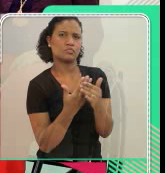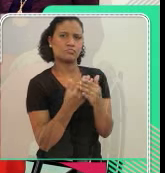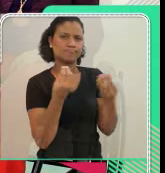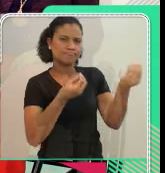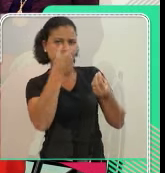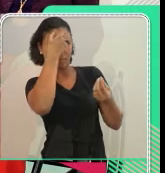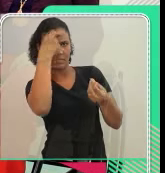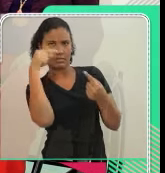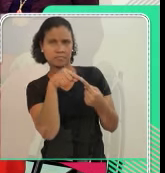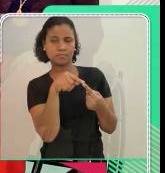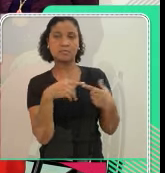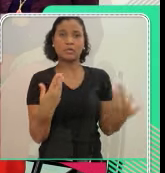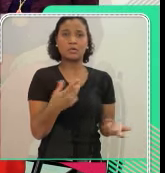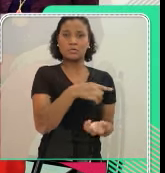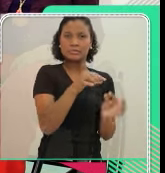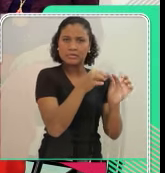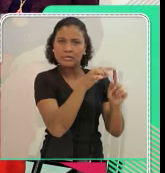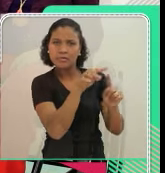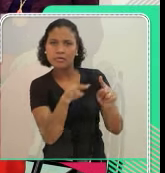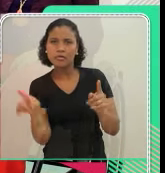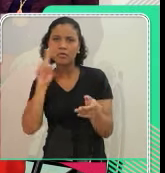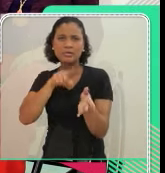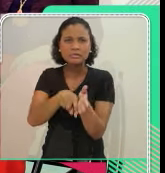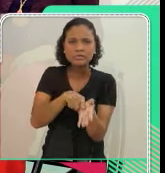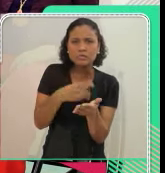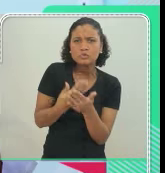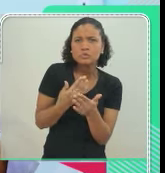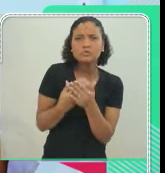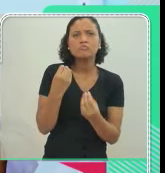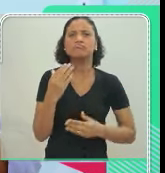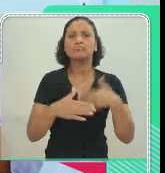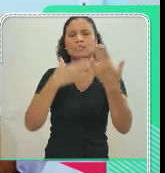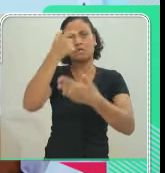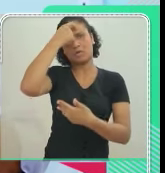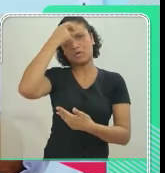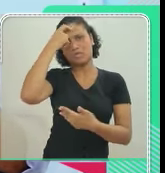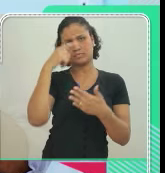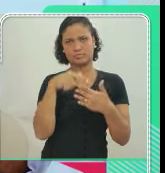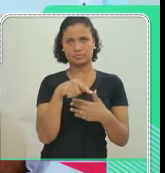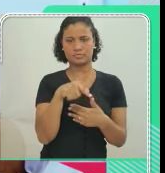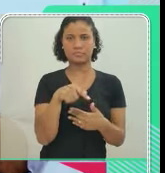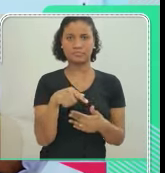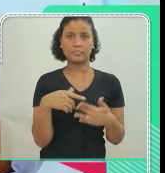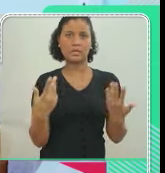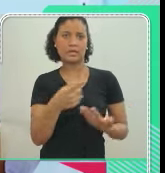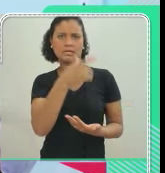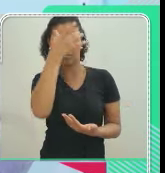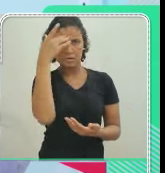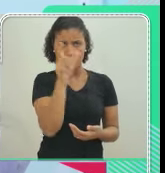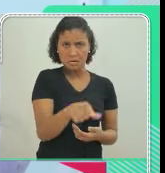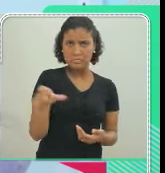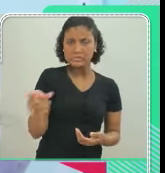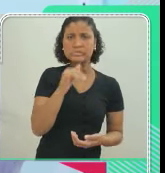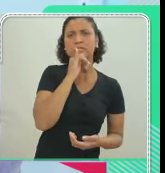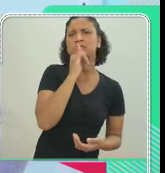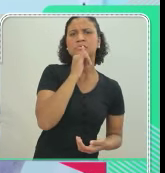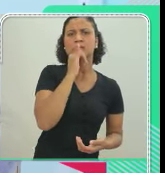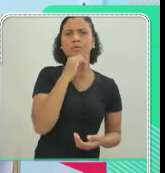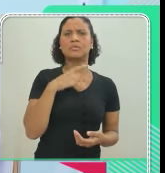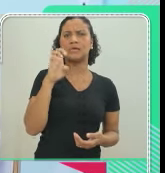estudo de transtornos mentais. Então, uma das linhas de pesquisa é tentar estudar como que se dá o desenvolvimento de neurônios